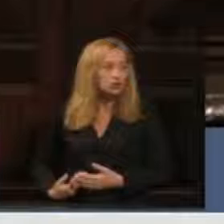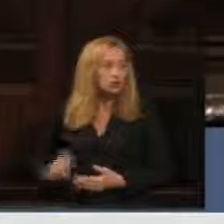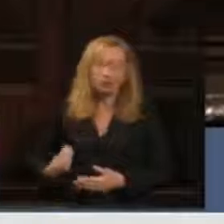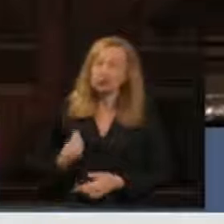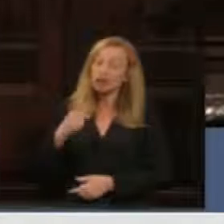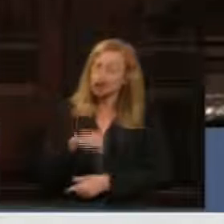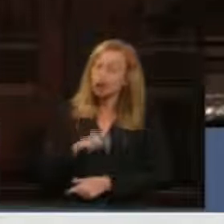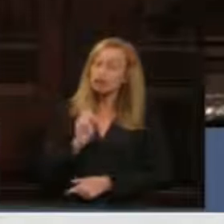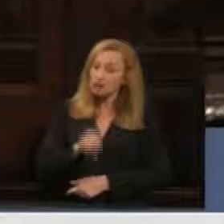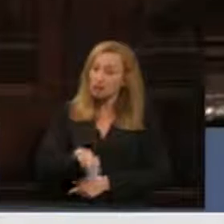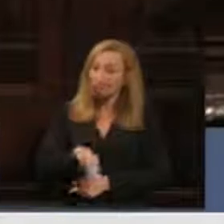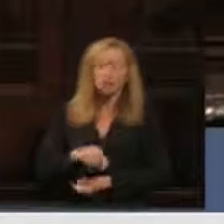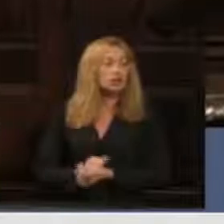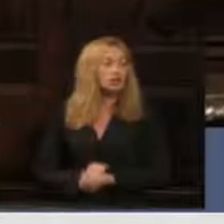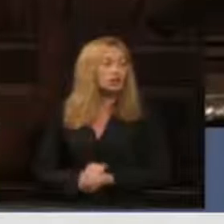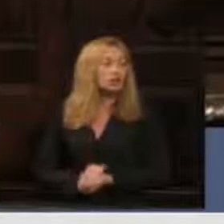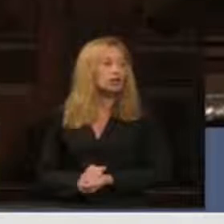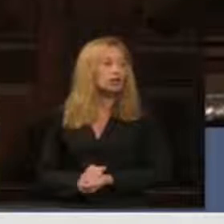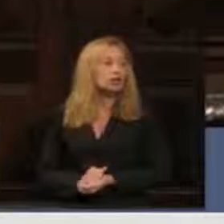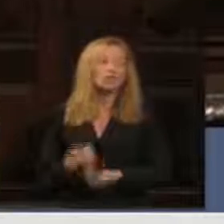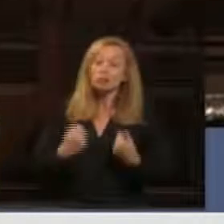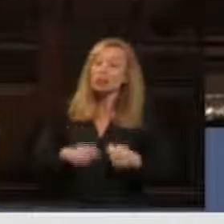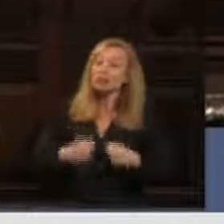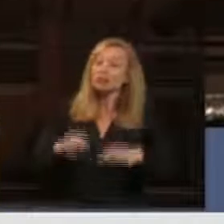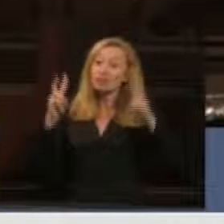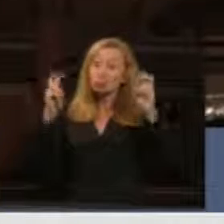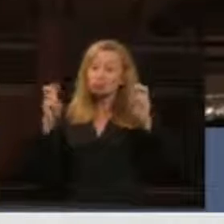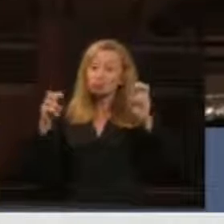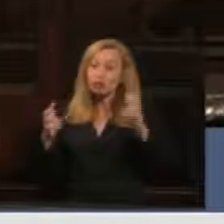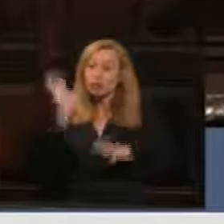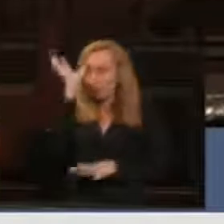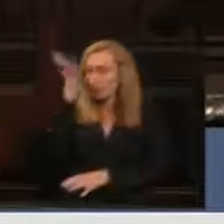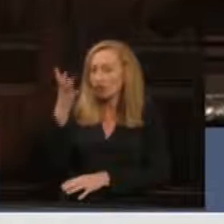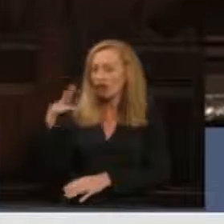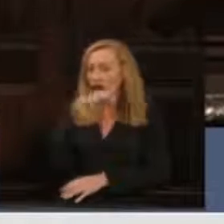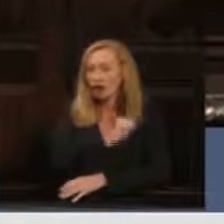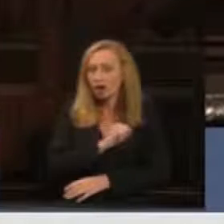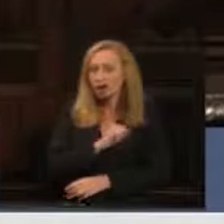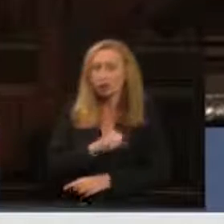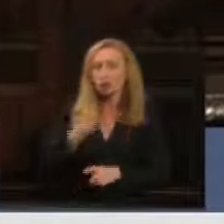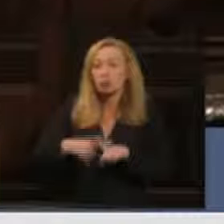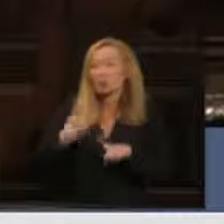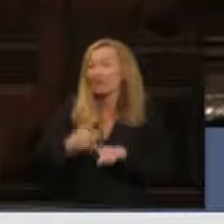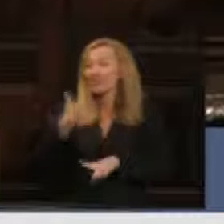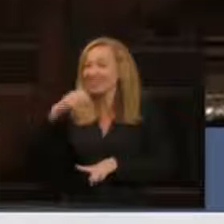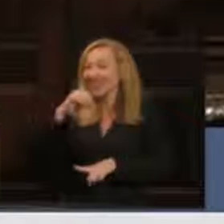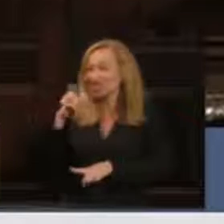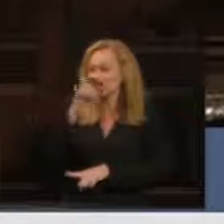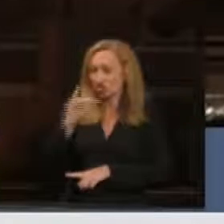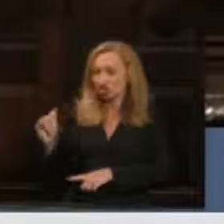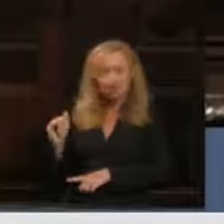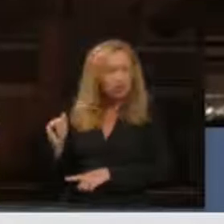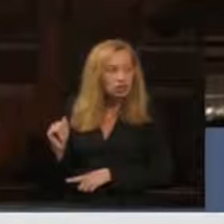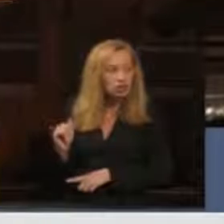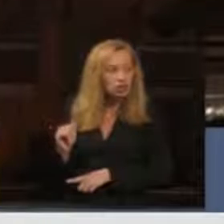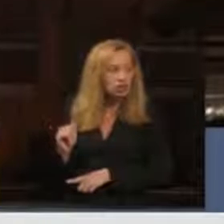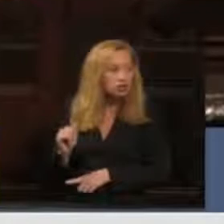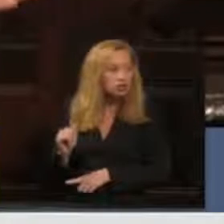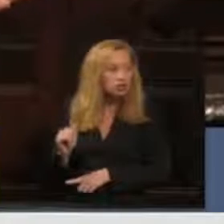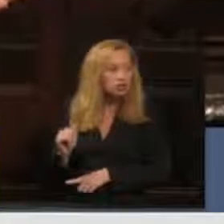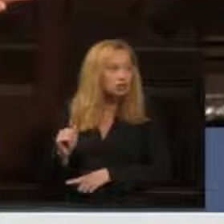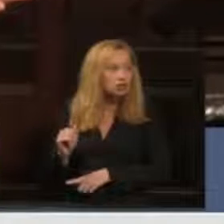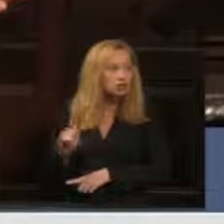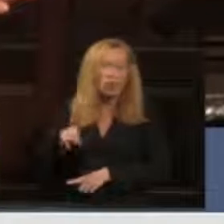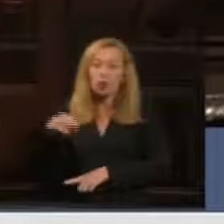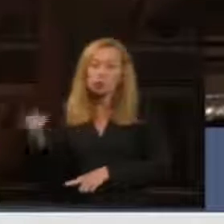presentes. E é uma questão que, para ser resolvida rapidamente, porque em 10 dias se homologa as